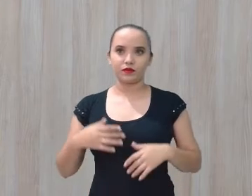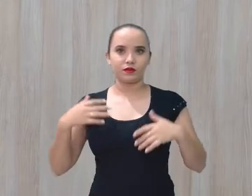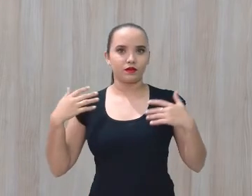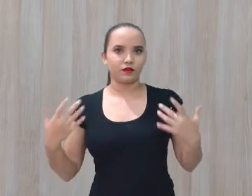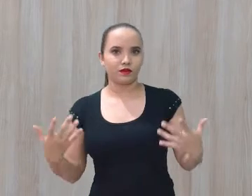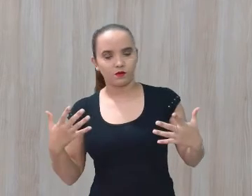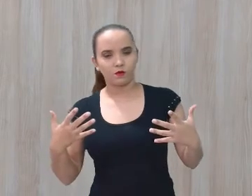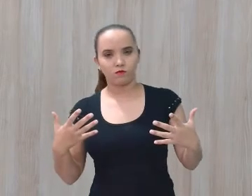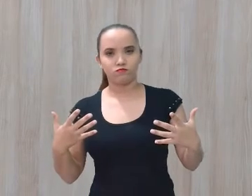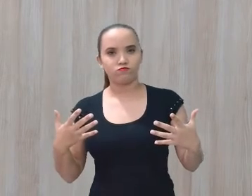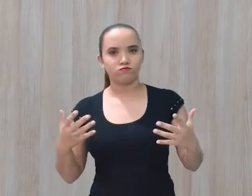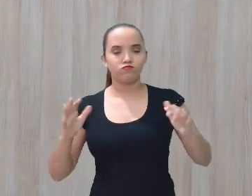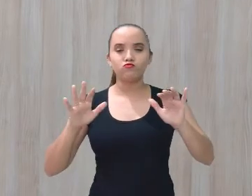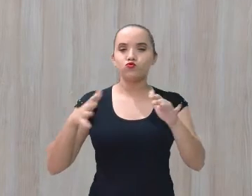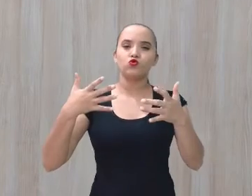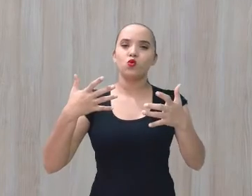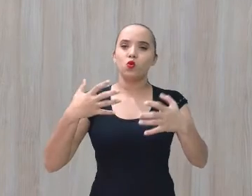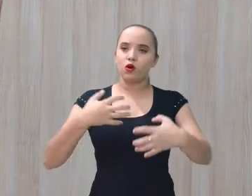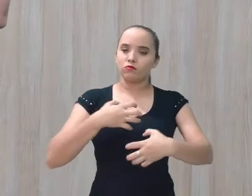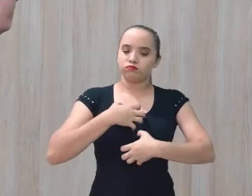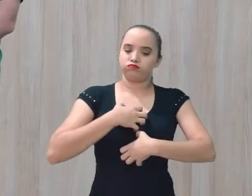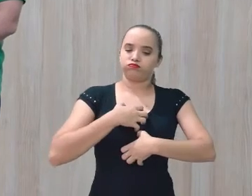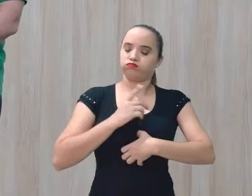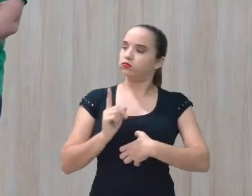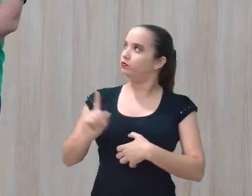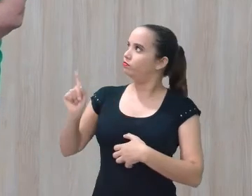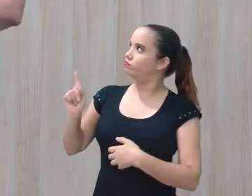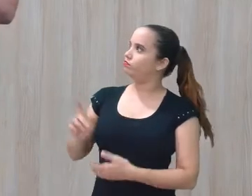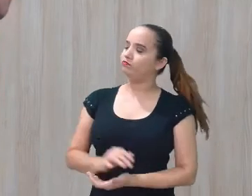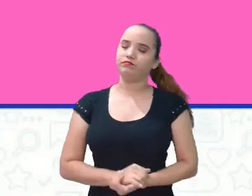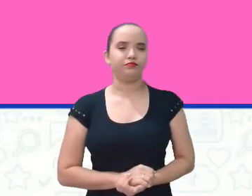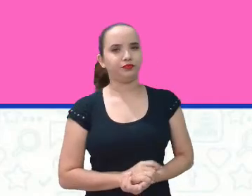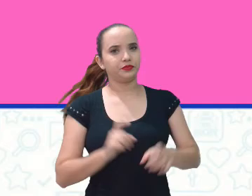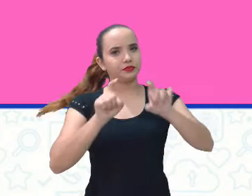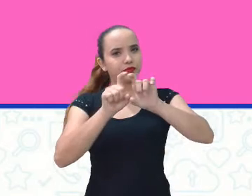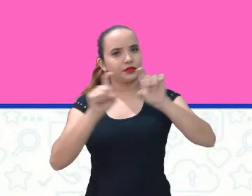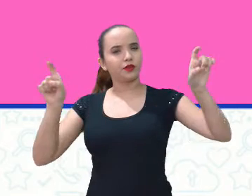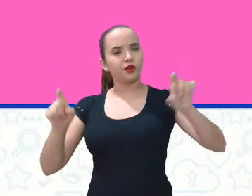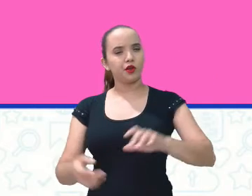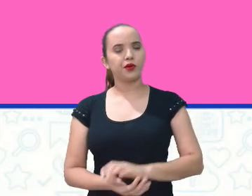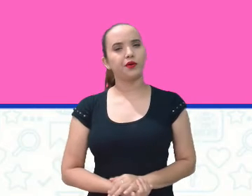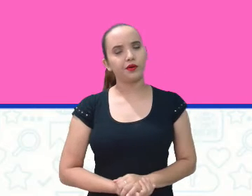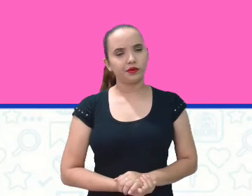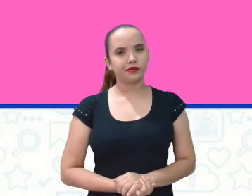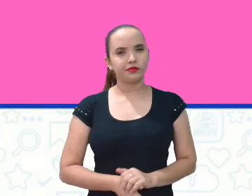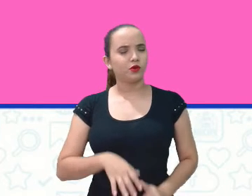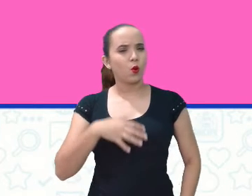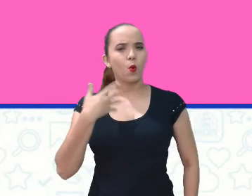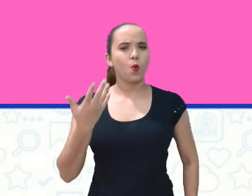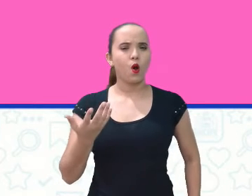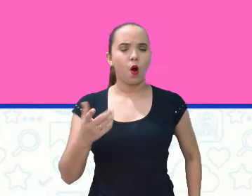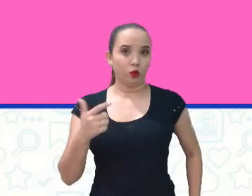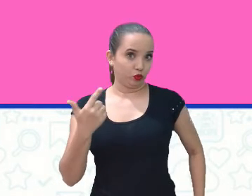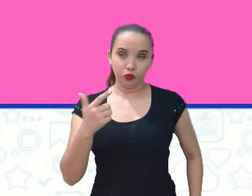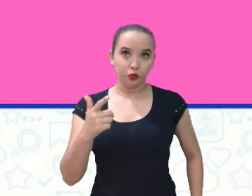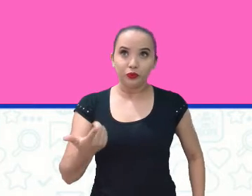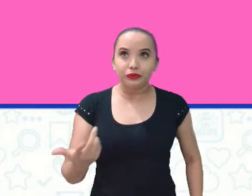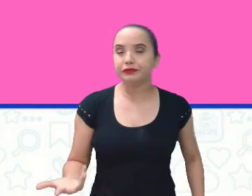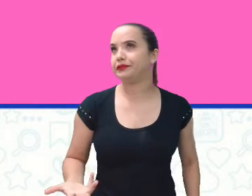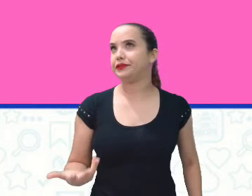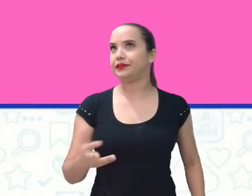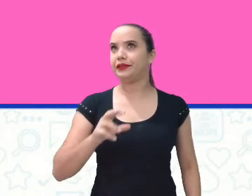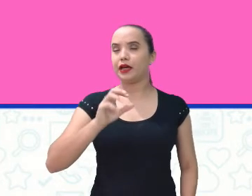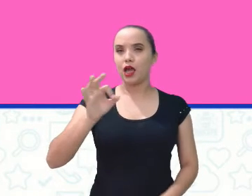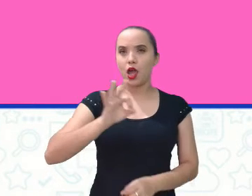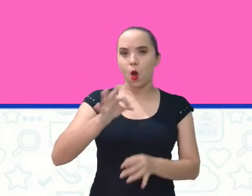qual o humor dessa tirinha que acabamos de ler? Qual foi o humor dela? Já que não tinha essa organização,